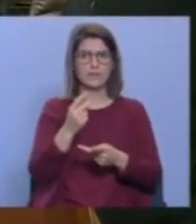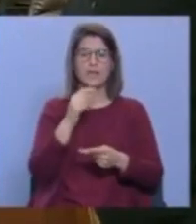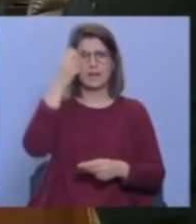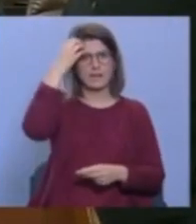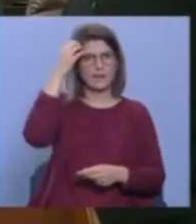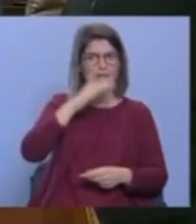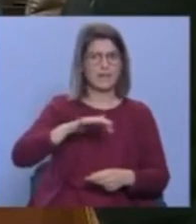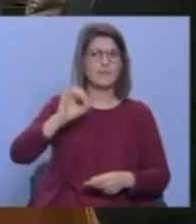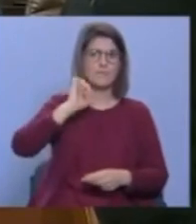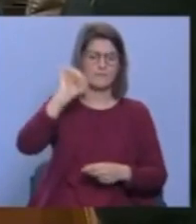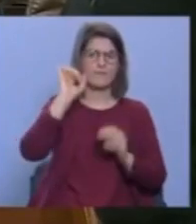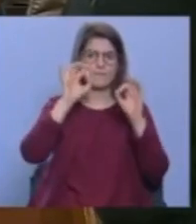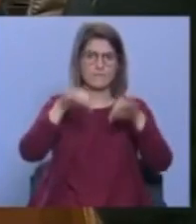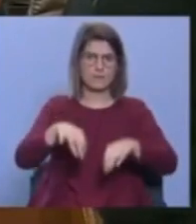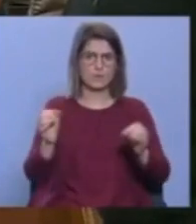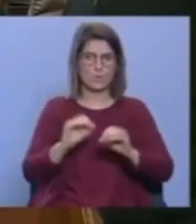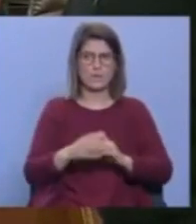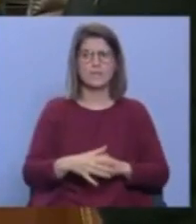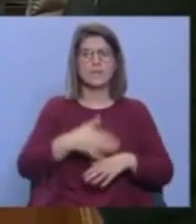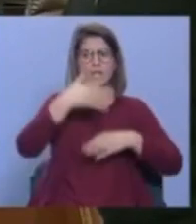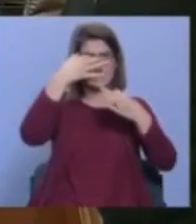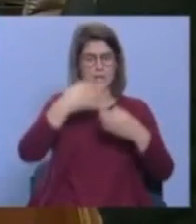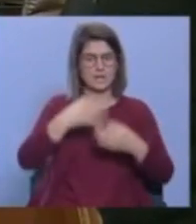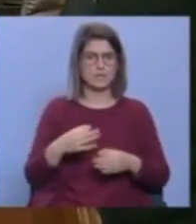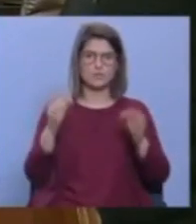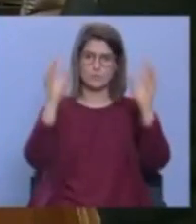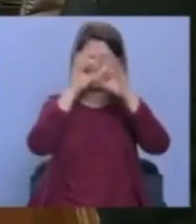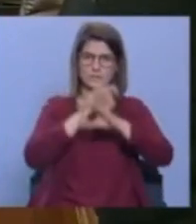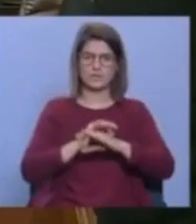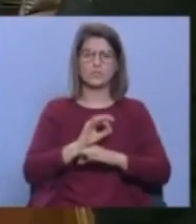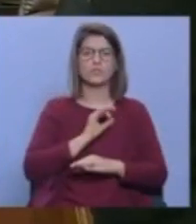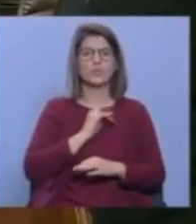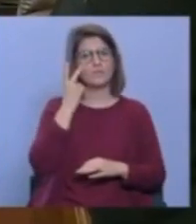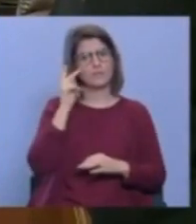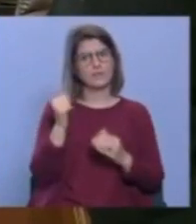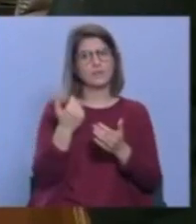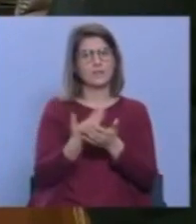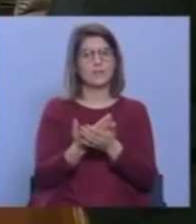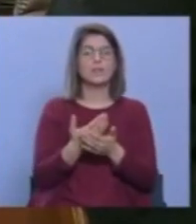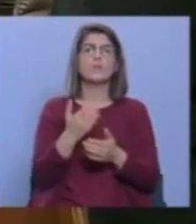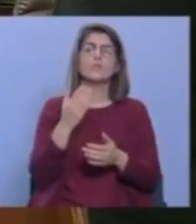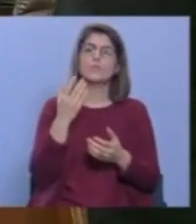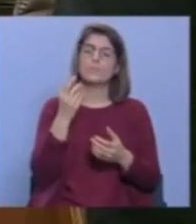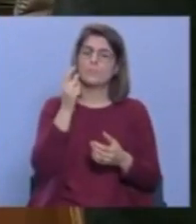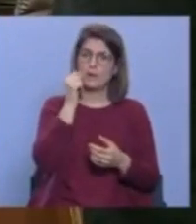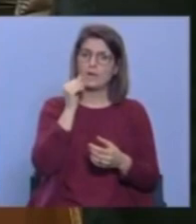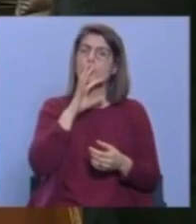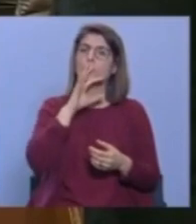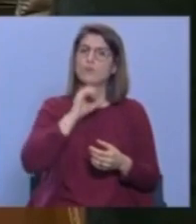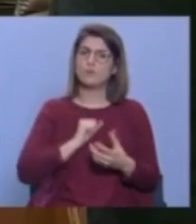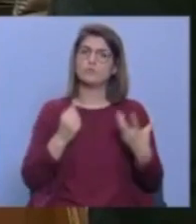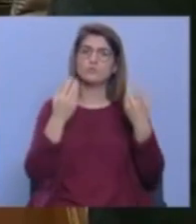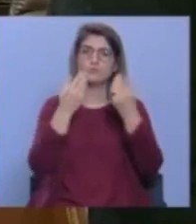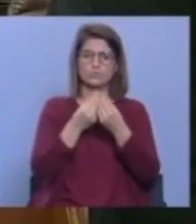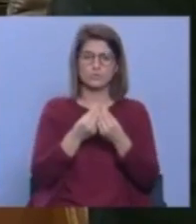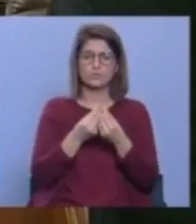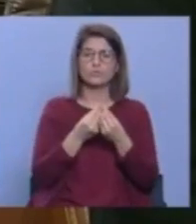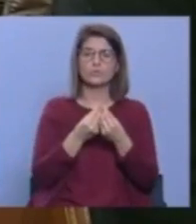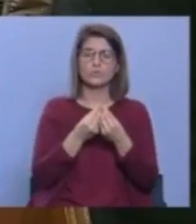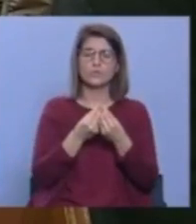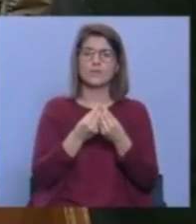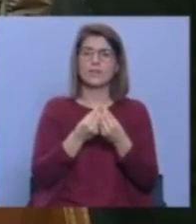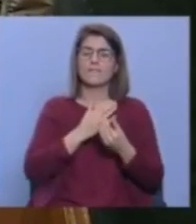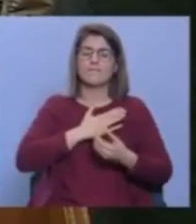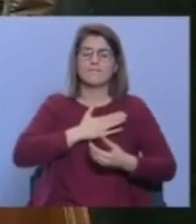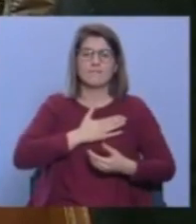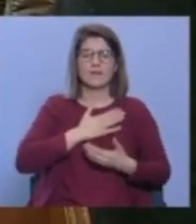fim. Creio no Espírito Santo, Senhor que dá a vida, e procede do Pai e do Filho, e com o Pai e o Filho